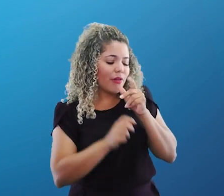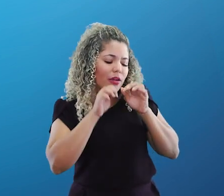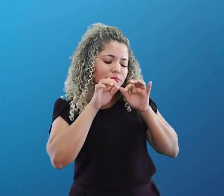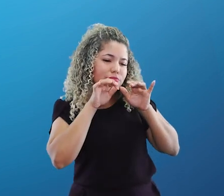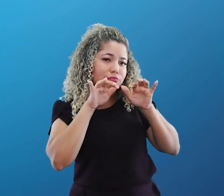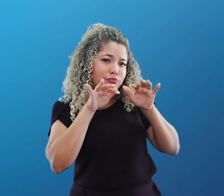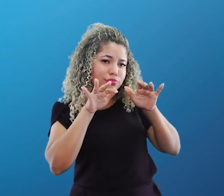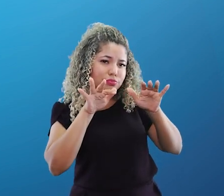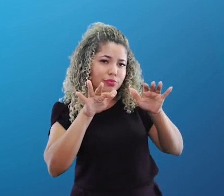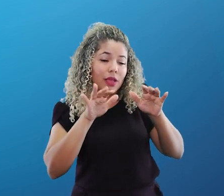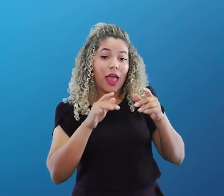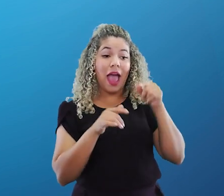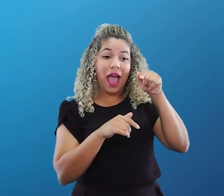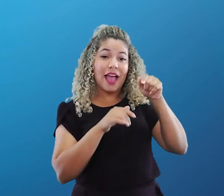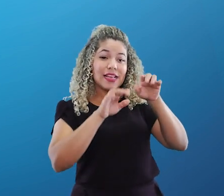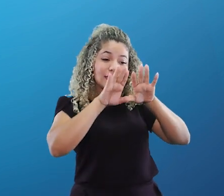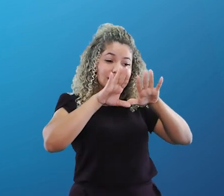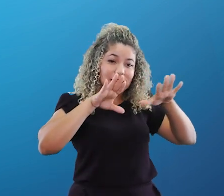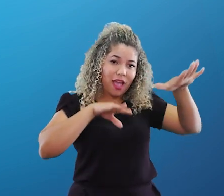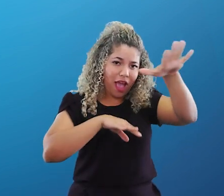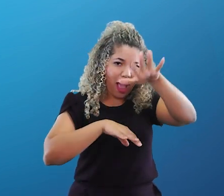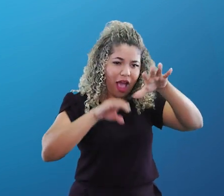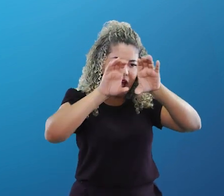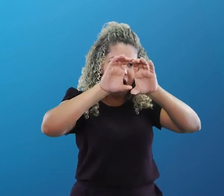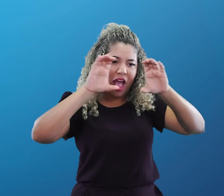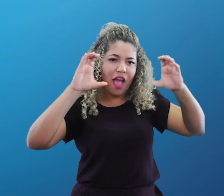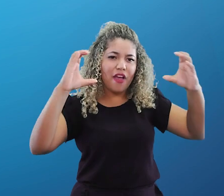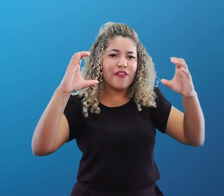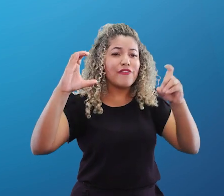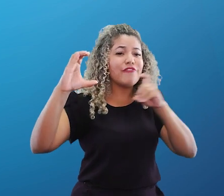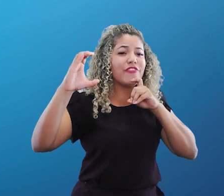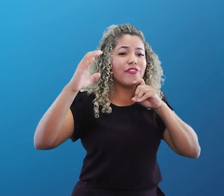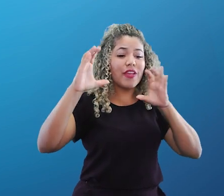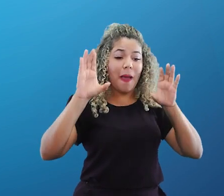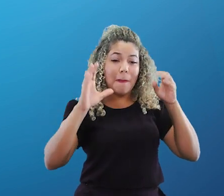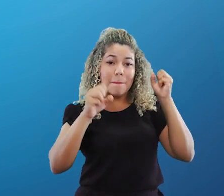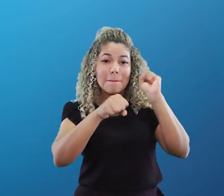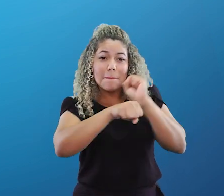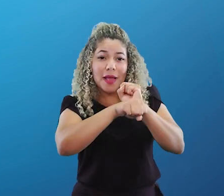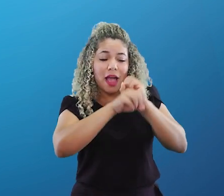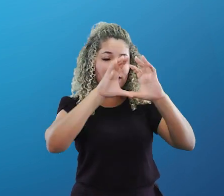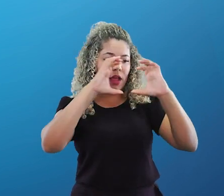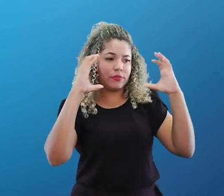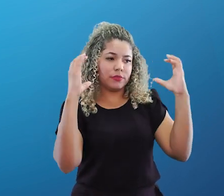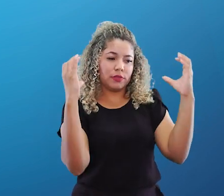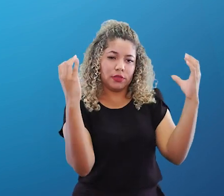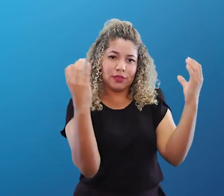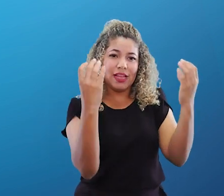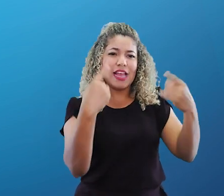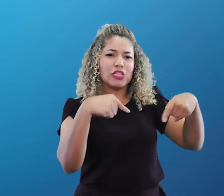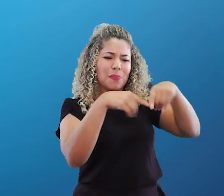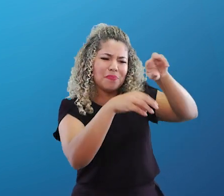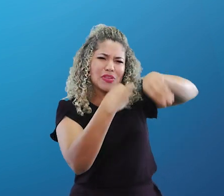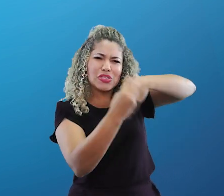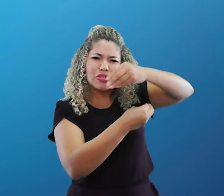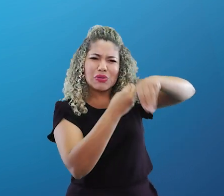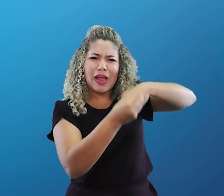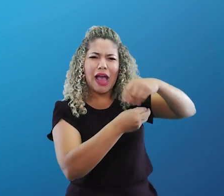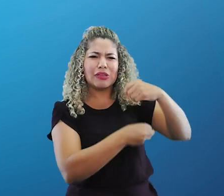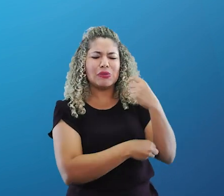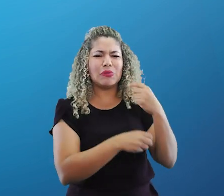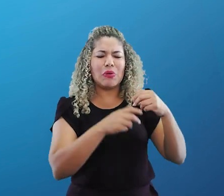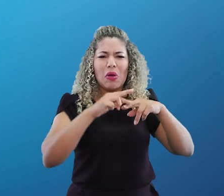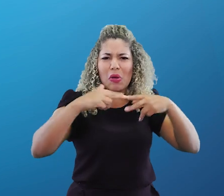temos então esse ar frio, observe a imagem, que fica aprisionado. Esse ar frio, juntamente com a concentração de poluentes, traz problemas